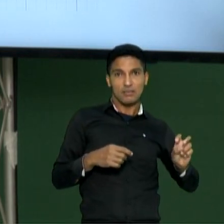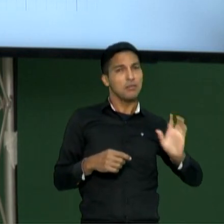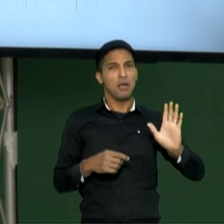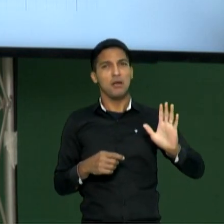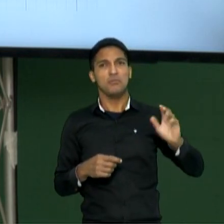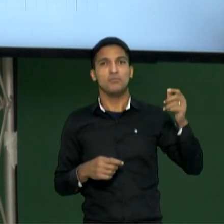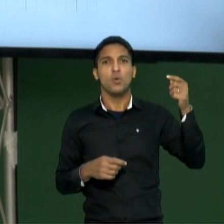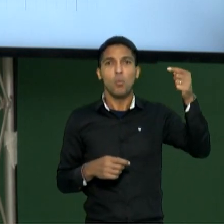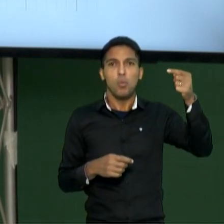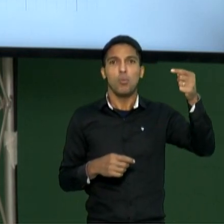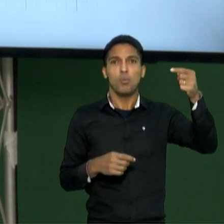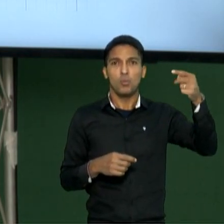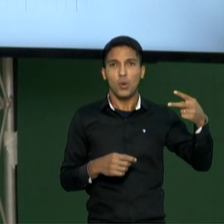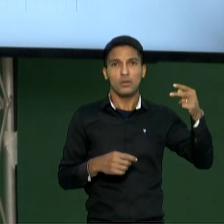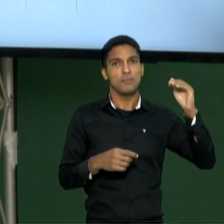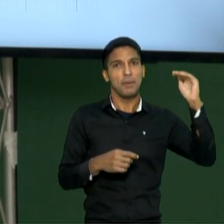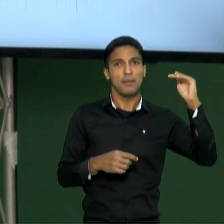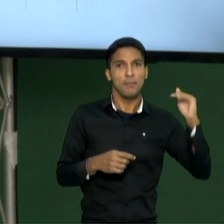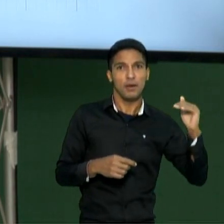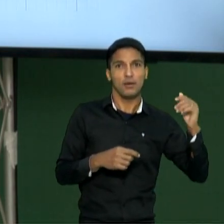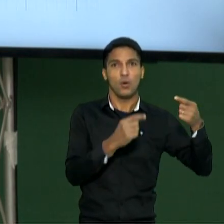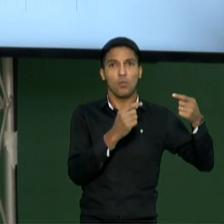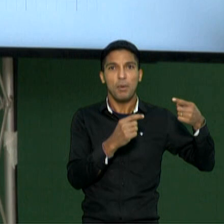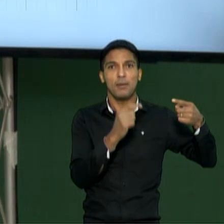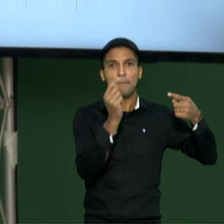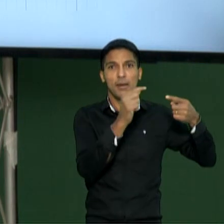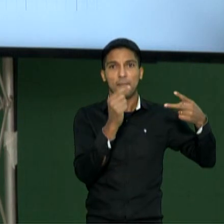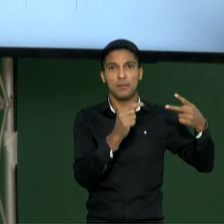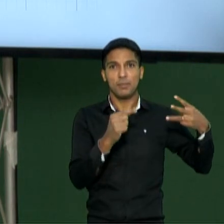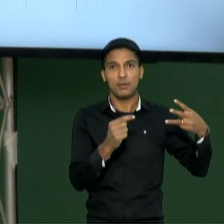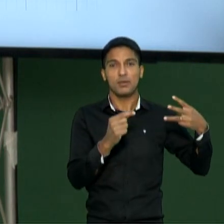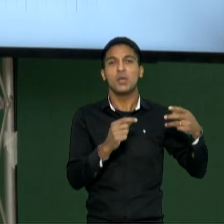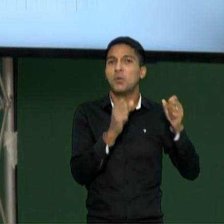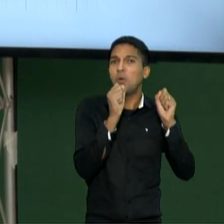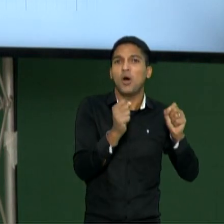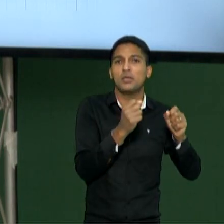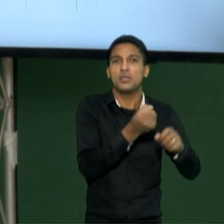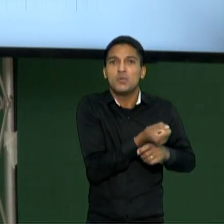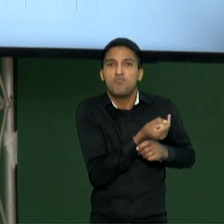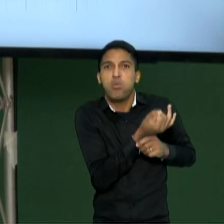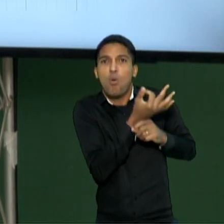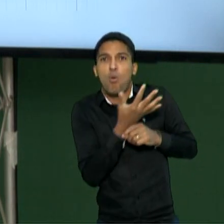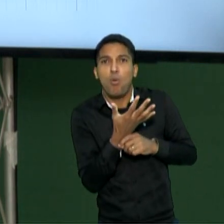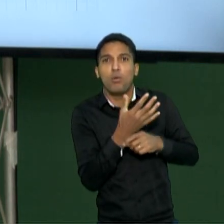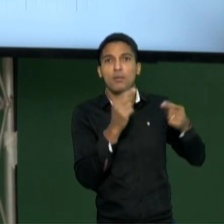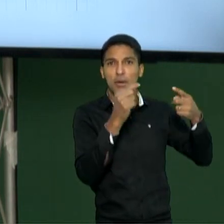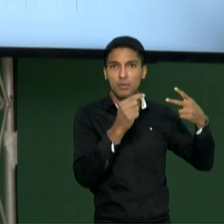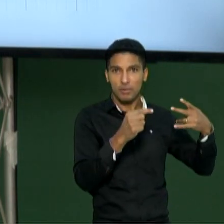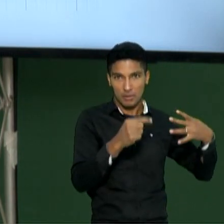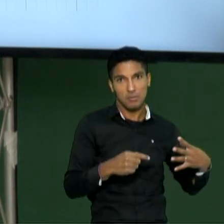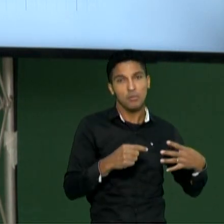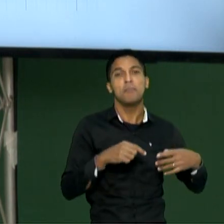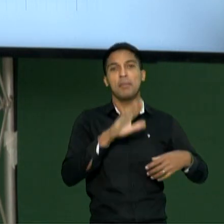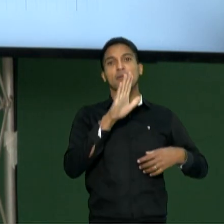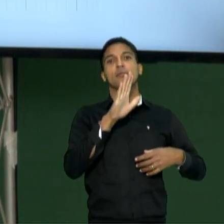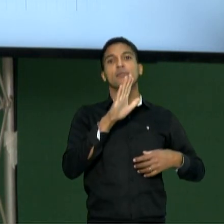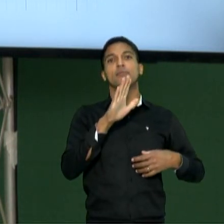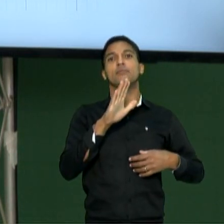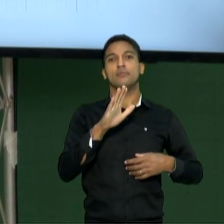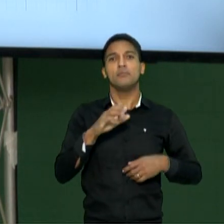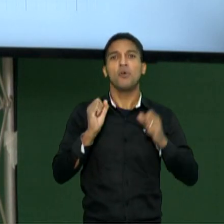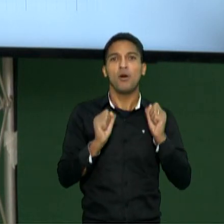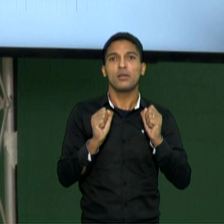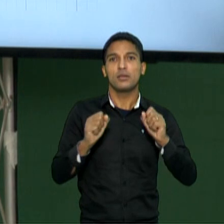Usei 5 para que você perceba que usando 2, 3, 4 ou 5 ou até mais, todos vão estar alinhados,